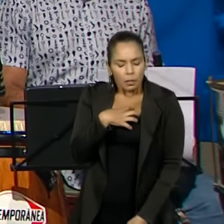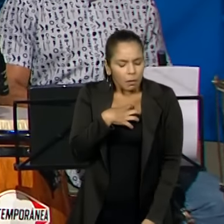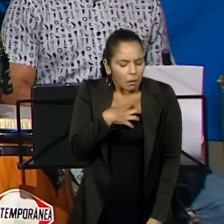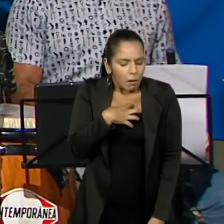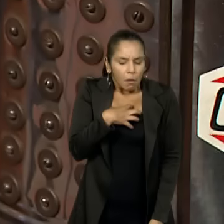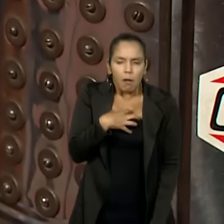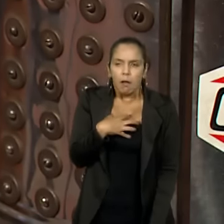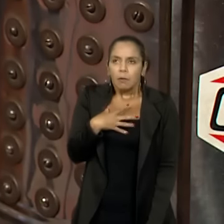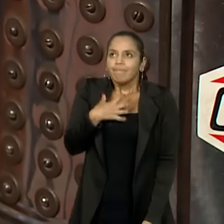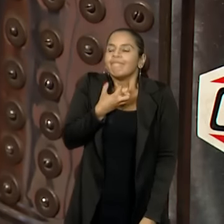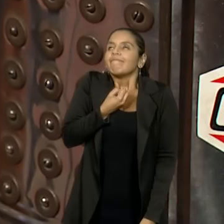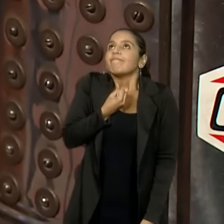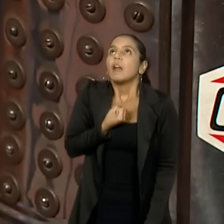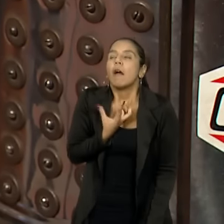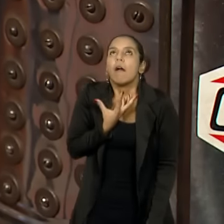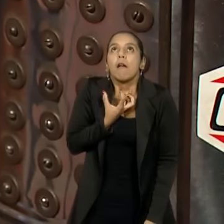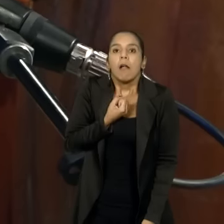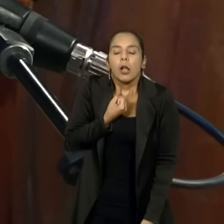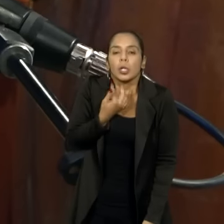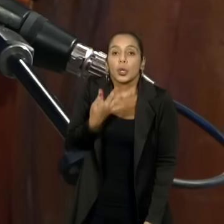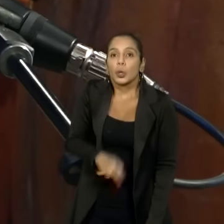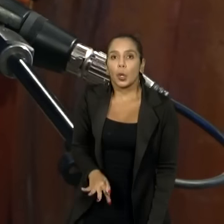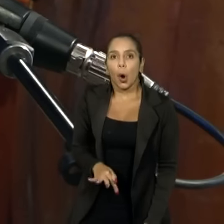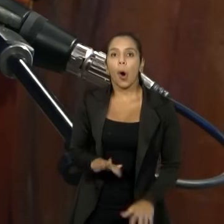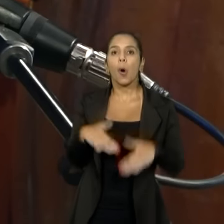De dor no canto do Brasil,